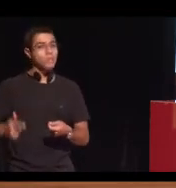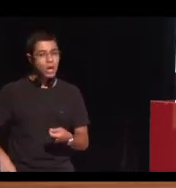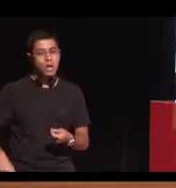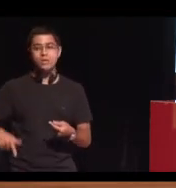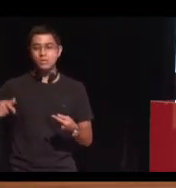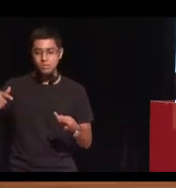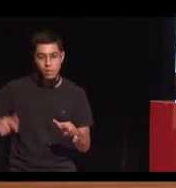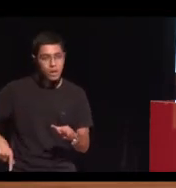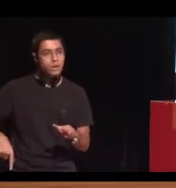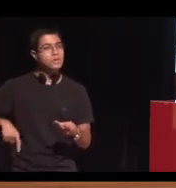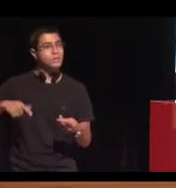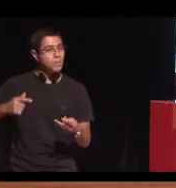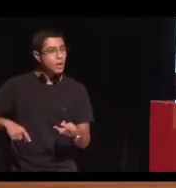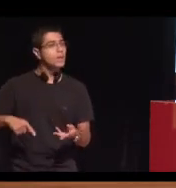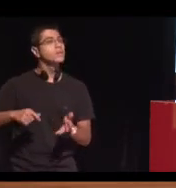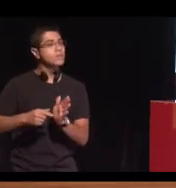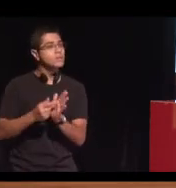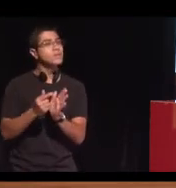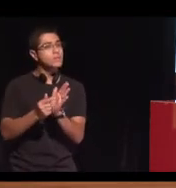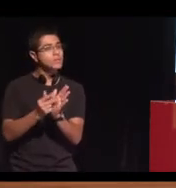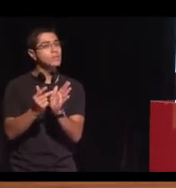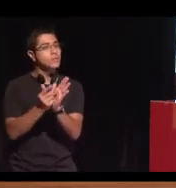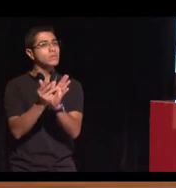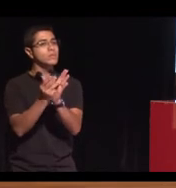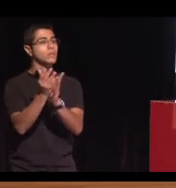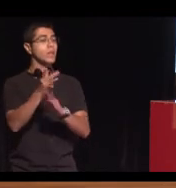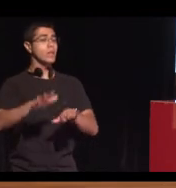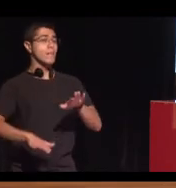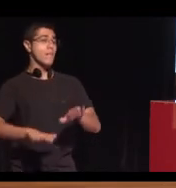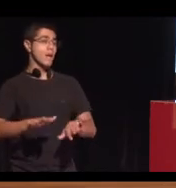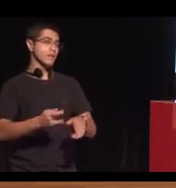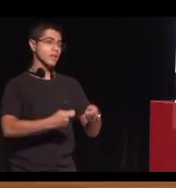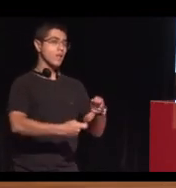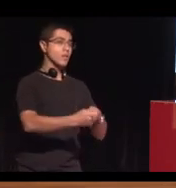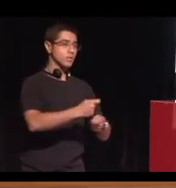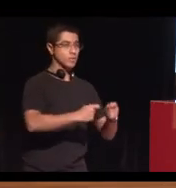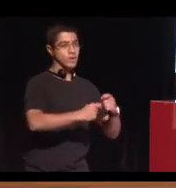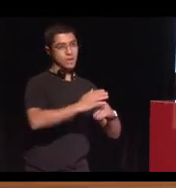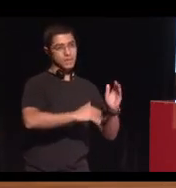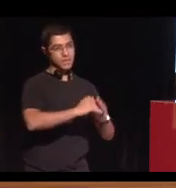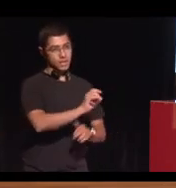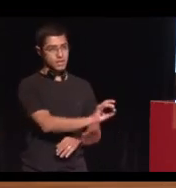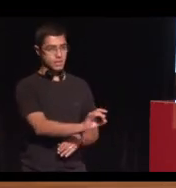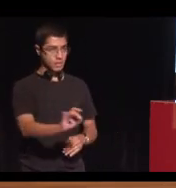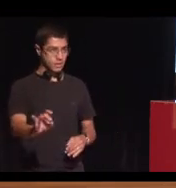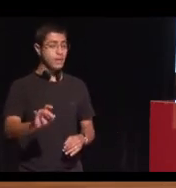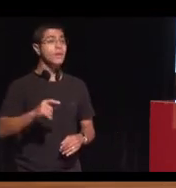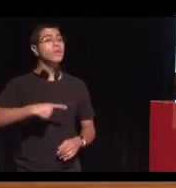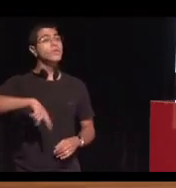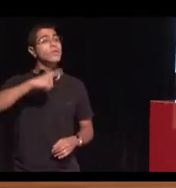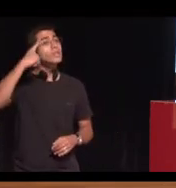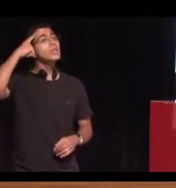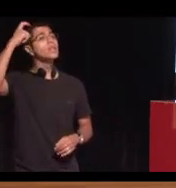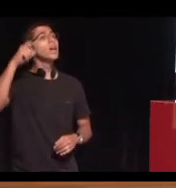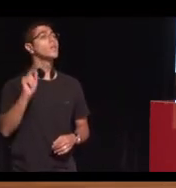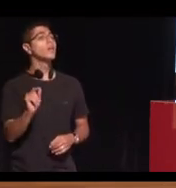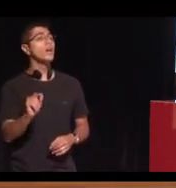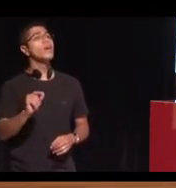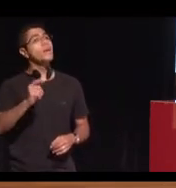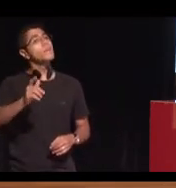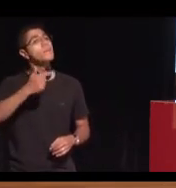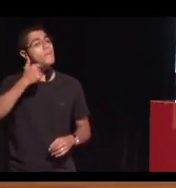para algumas capacidades de negócio que a gente extraiu. E a ideia é que seja interativo até que não